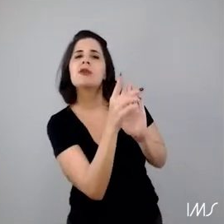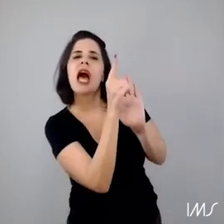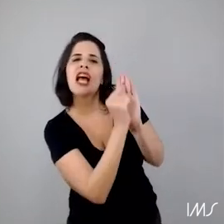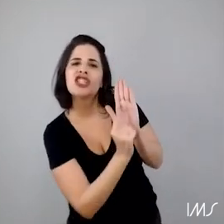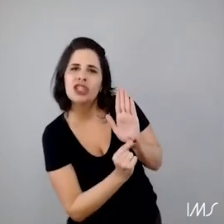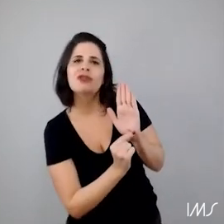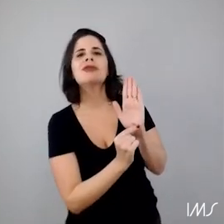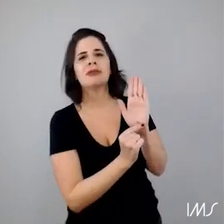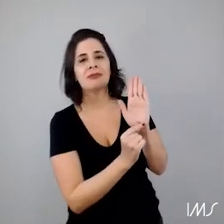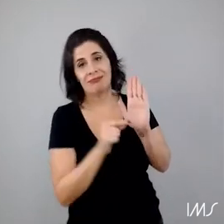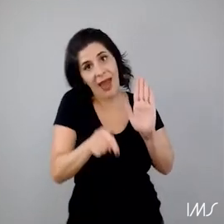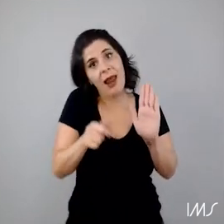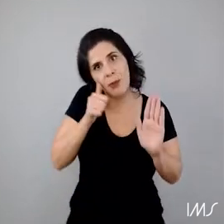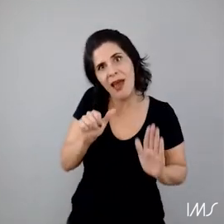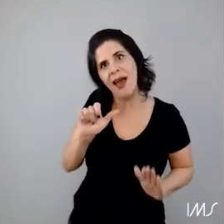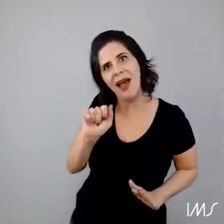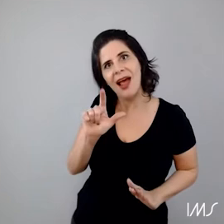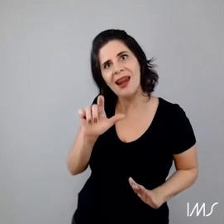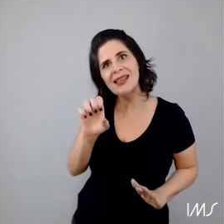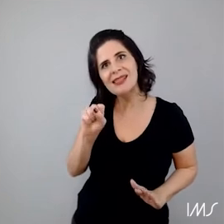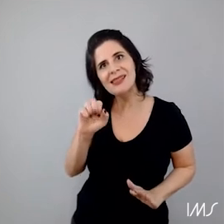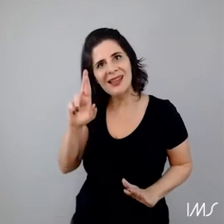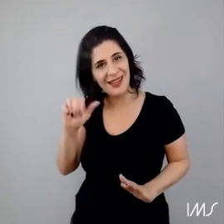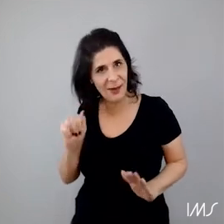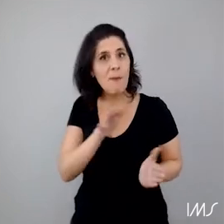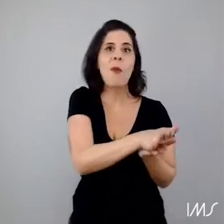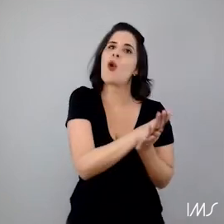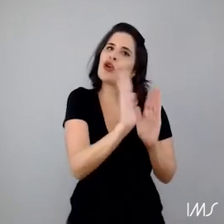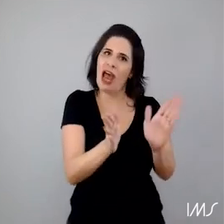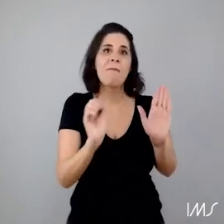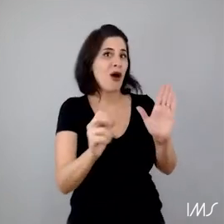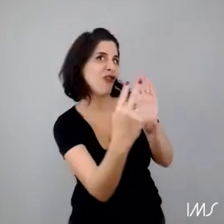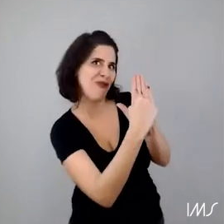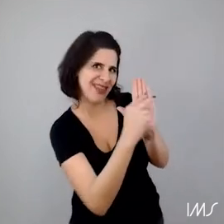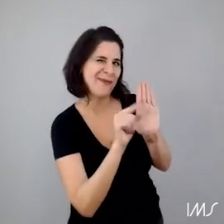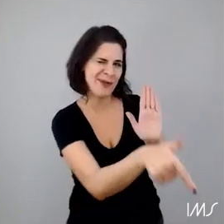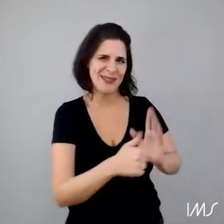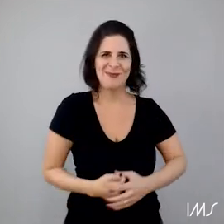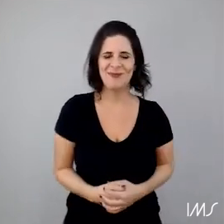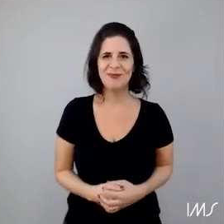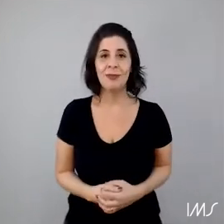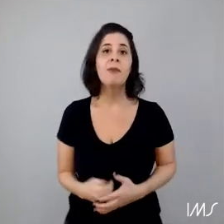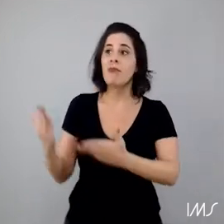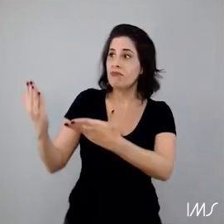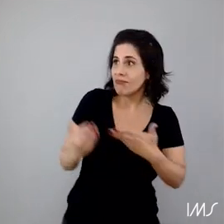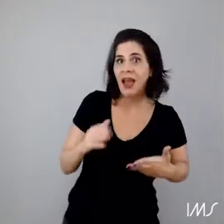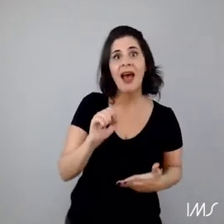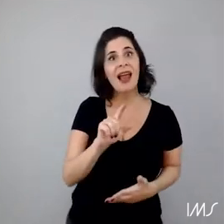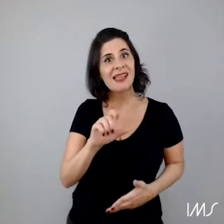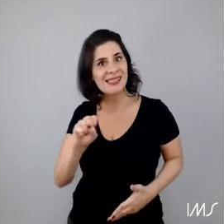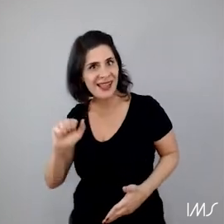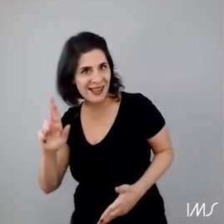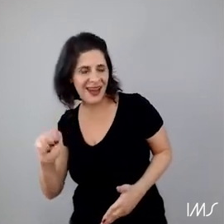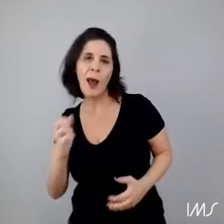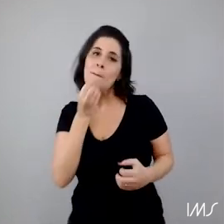da bolsa por Alessandra. Quem não viu pode procurar lá. Bom, bem-vinda, Alessandra, e agora a palavra está contigo. Bom encontro